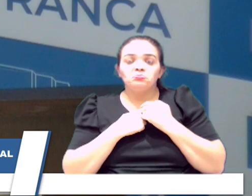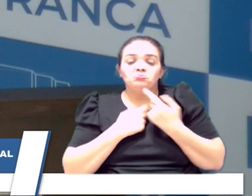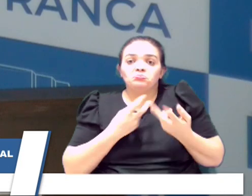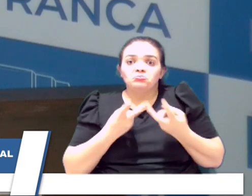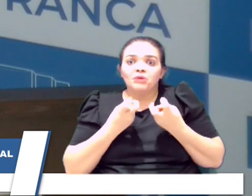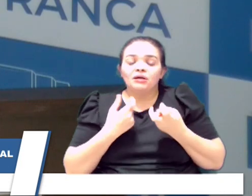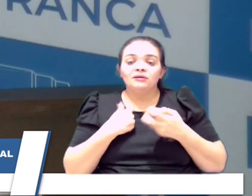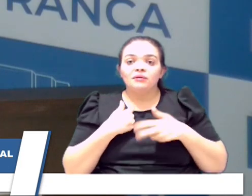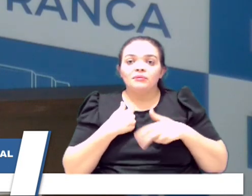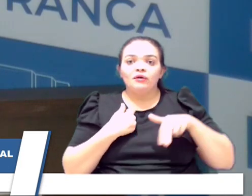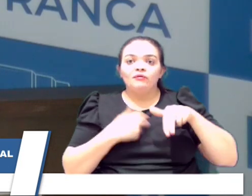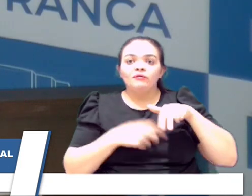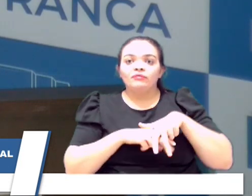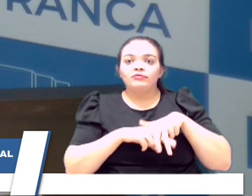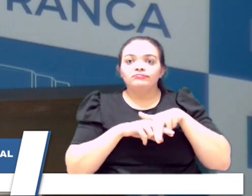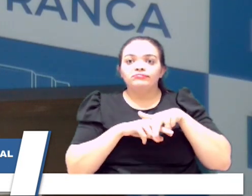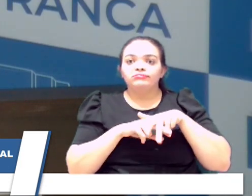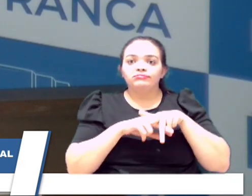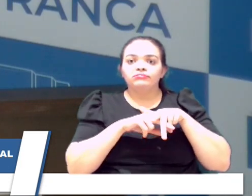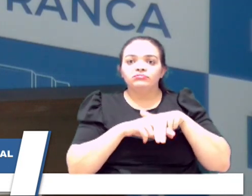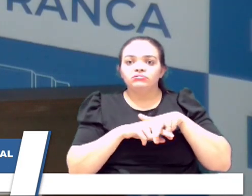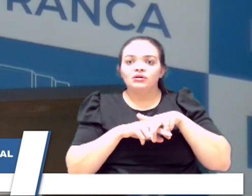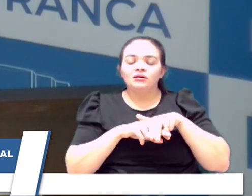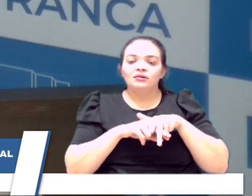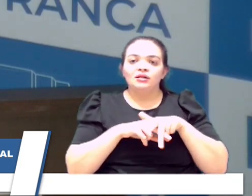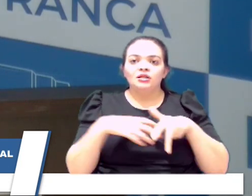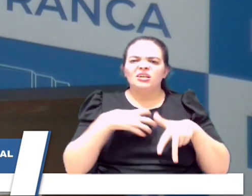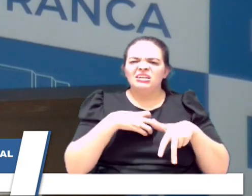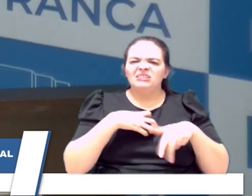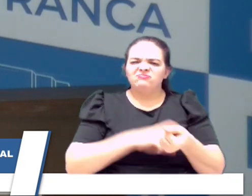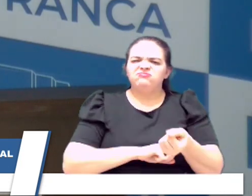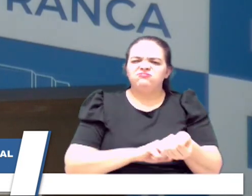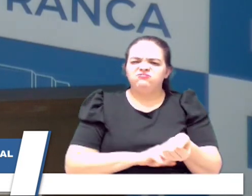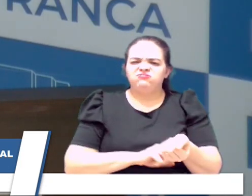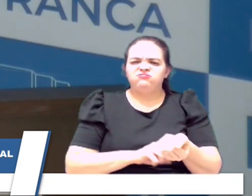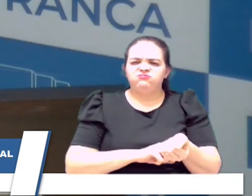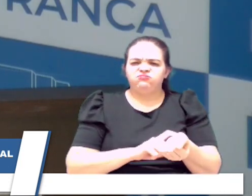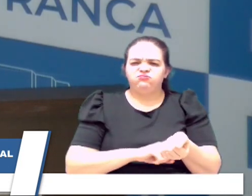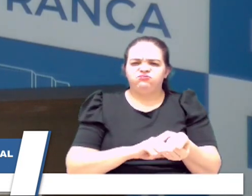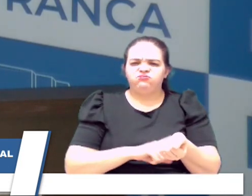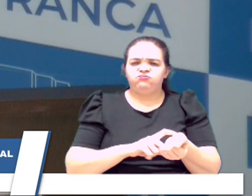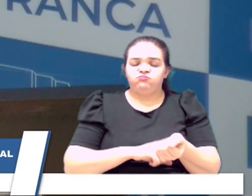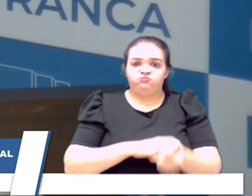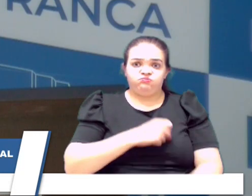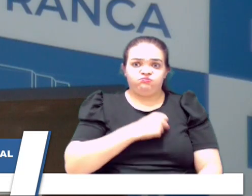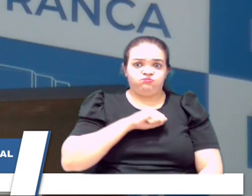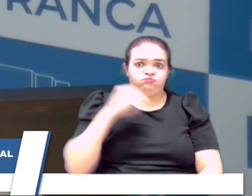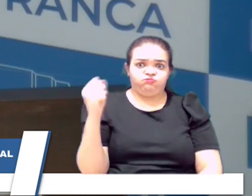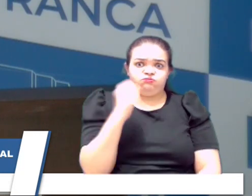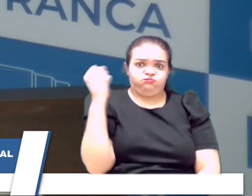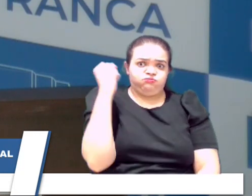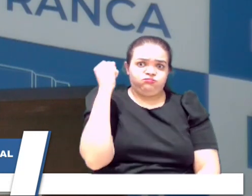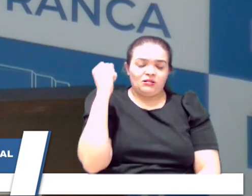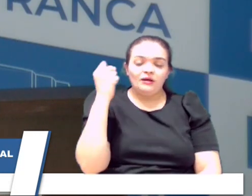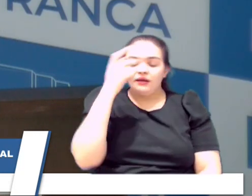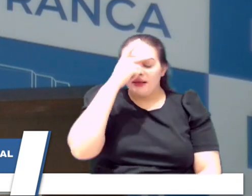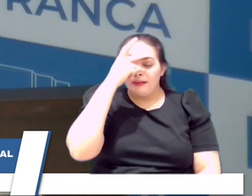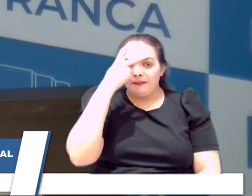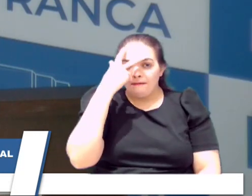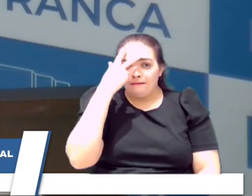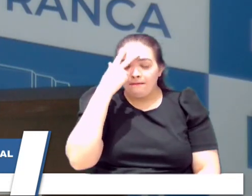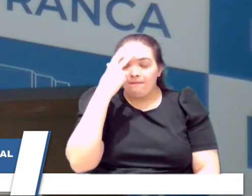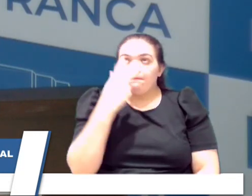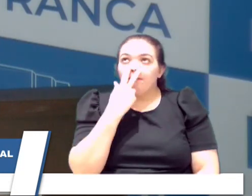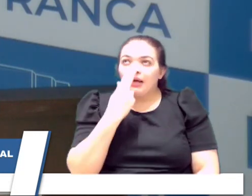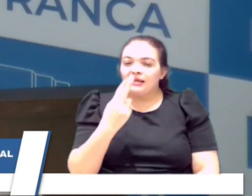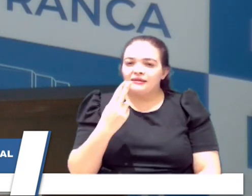pernas e tal. E era muito fácil eu ficar nervoso. Sério, eu surtava, entendeu? E as pessoas pareciam que se aproveitavam disso